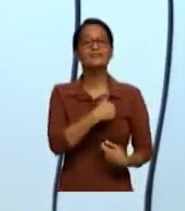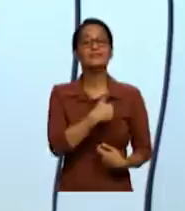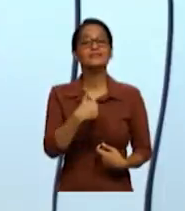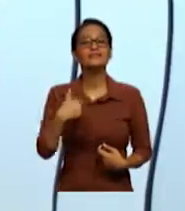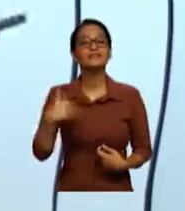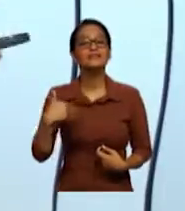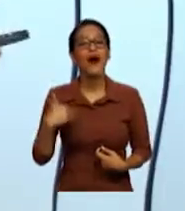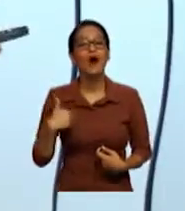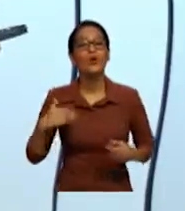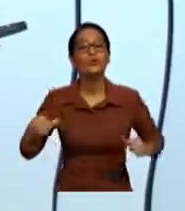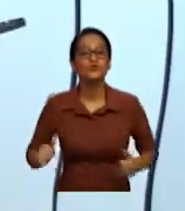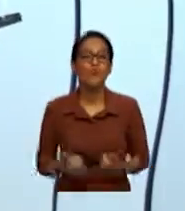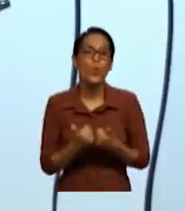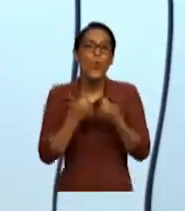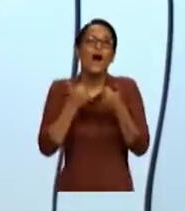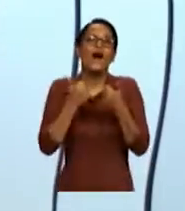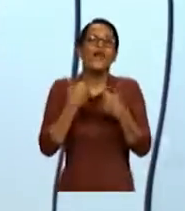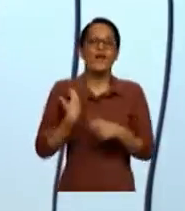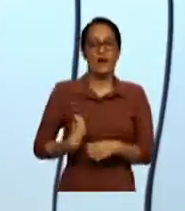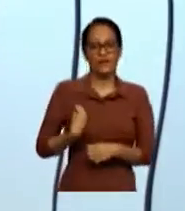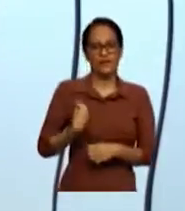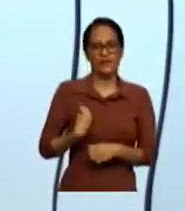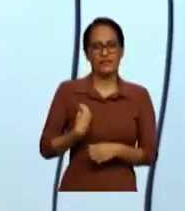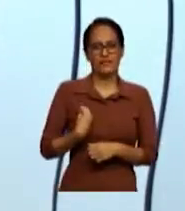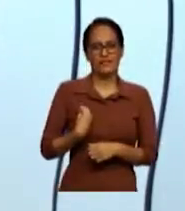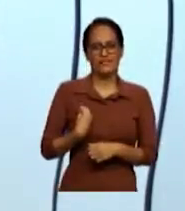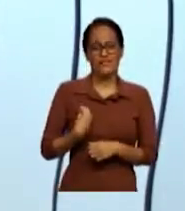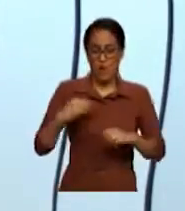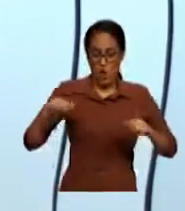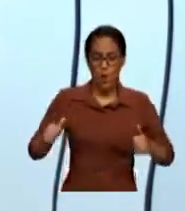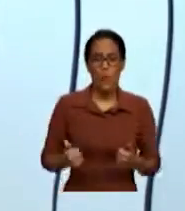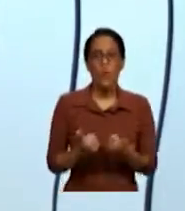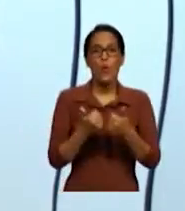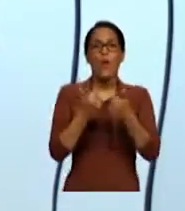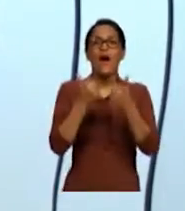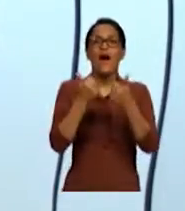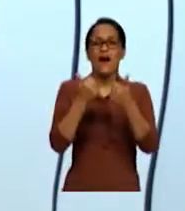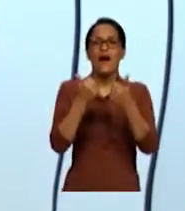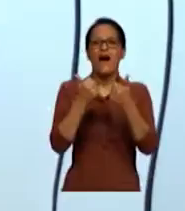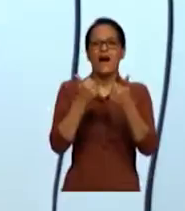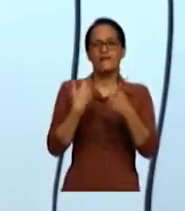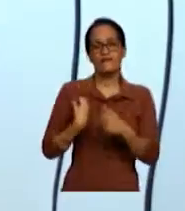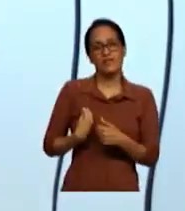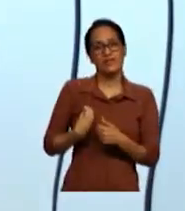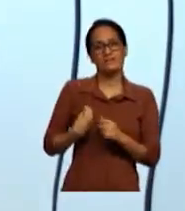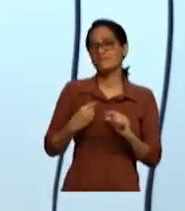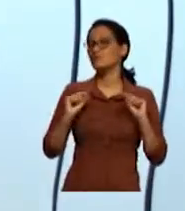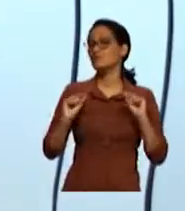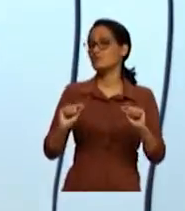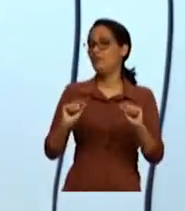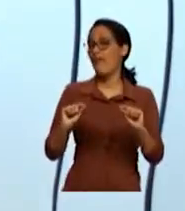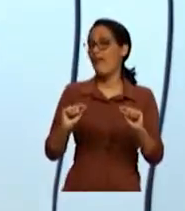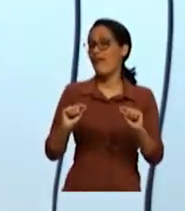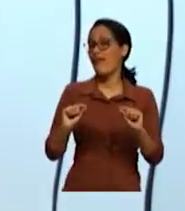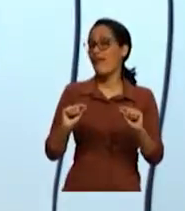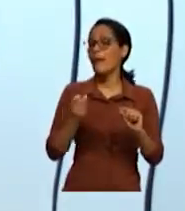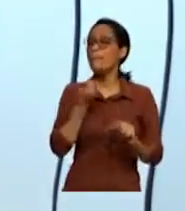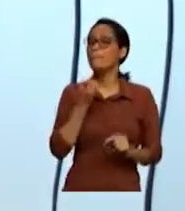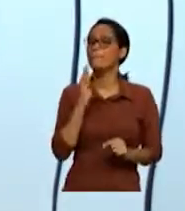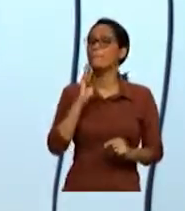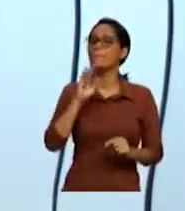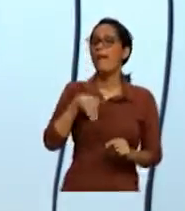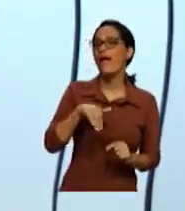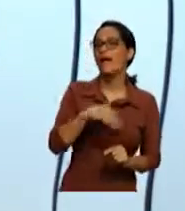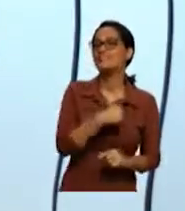uma qualidade de vida. Se eu tenho uma boa qualidade de vida, eu posso falar que eu estou o quê? Bem